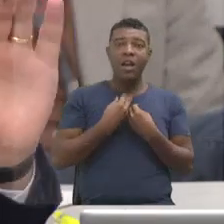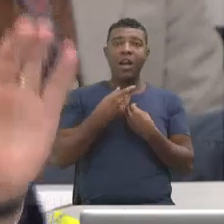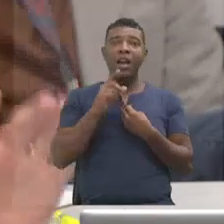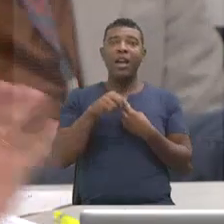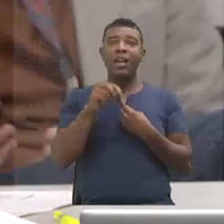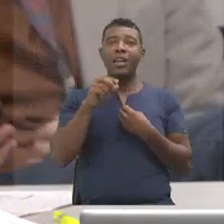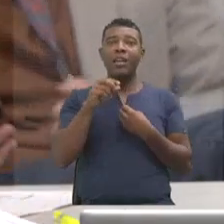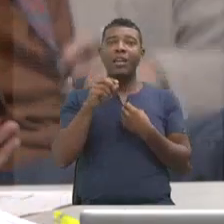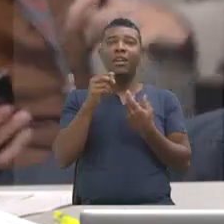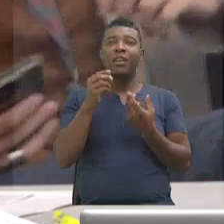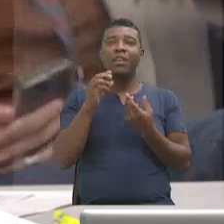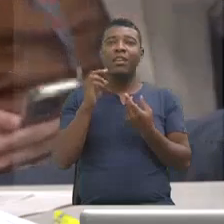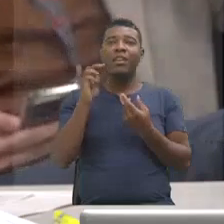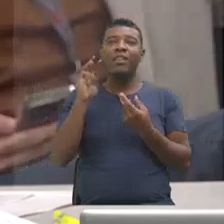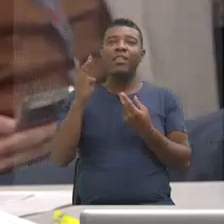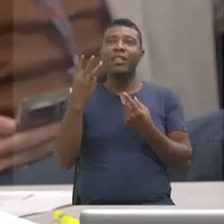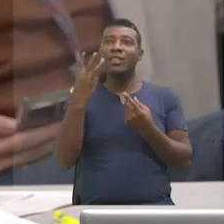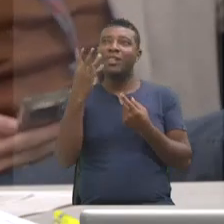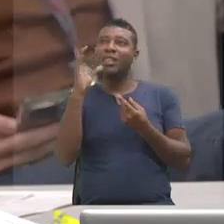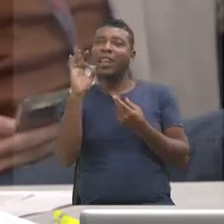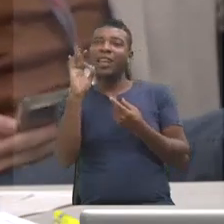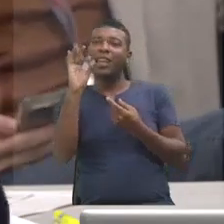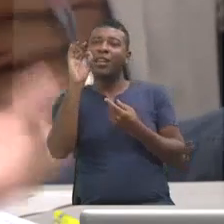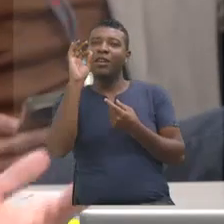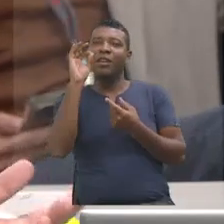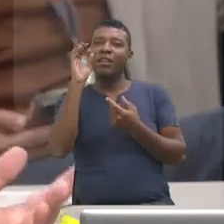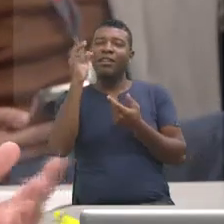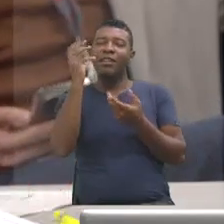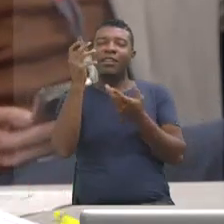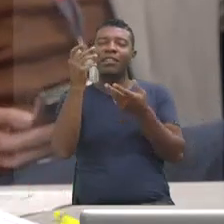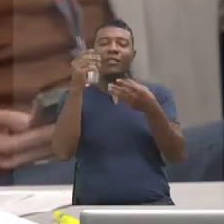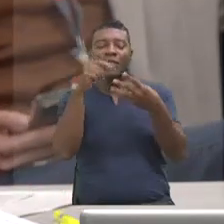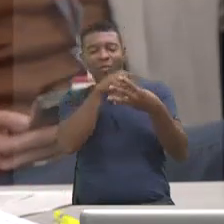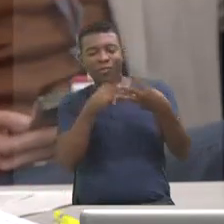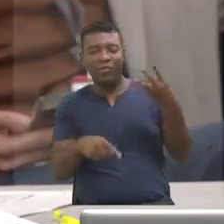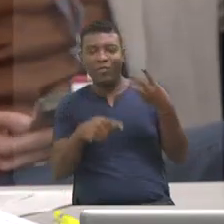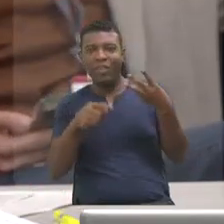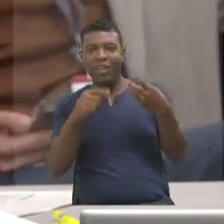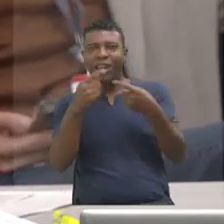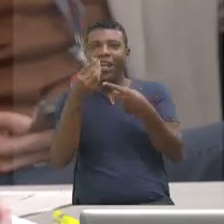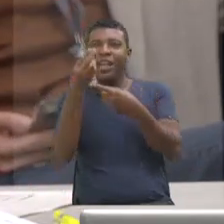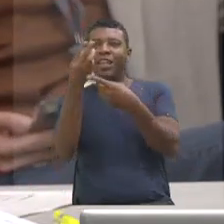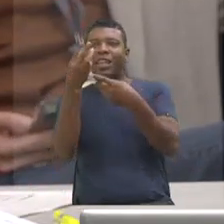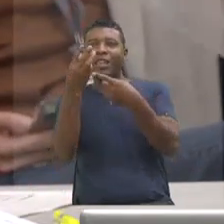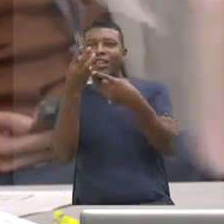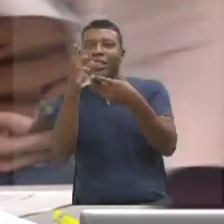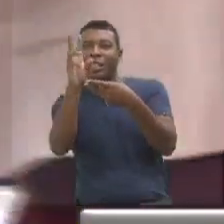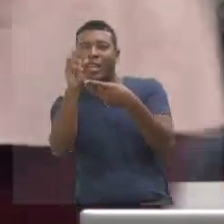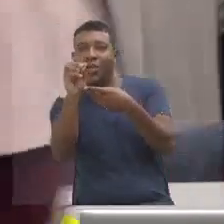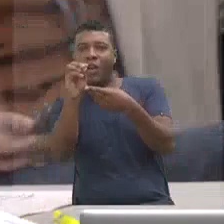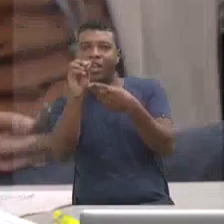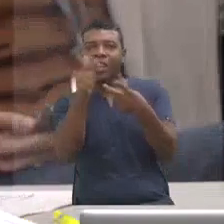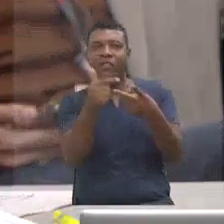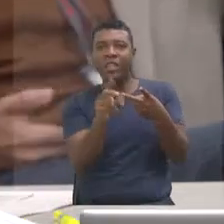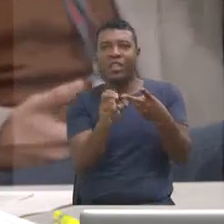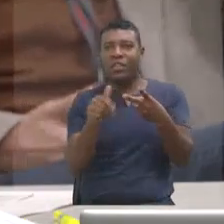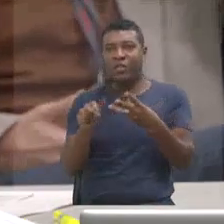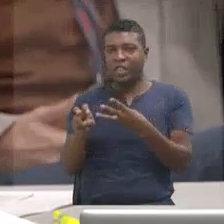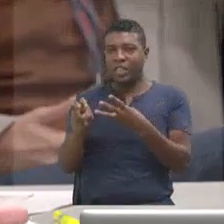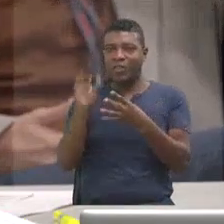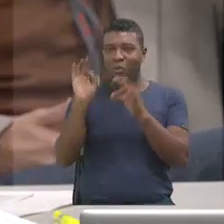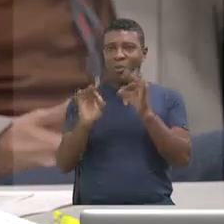Federal 25/25 nós pusemos nosso valor igual Federal que não reajusta a década desse valor de UPA